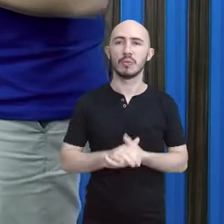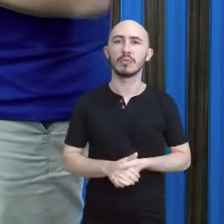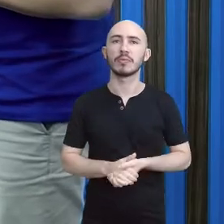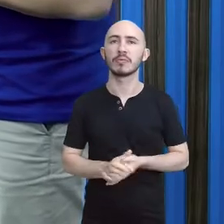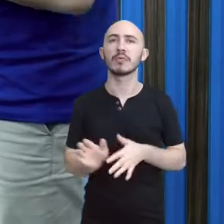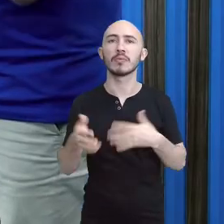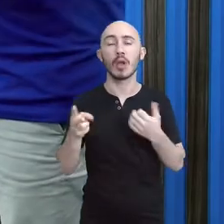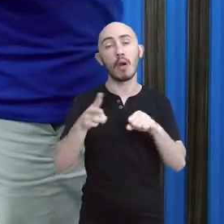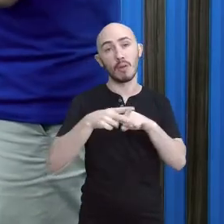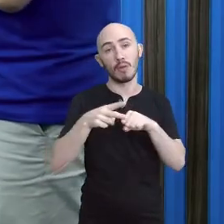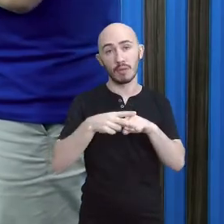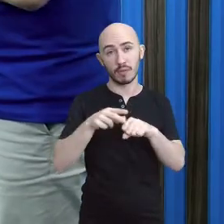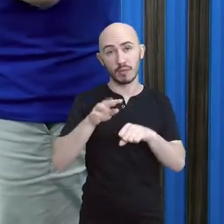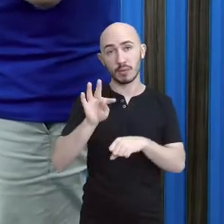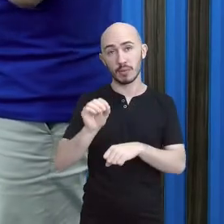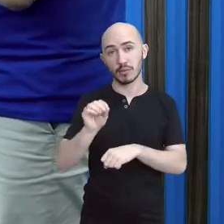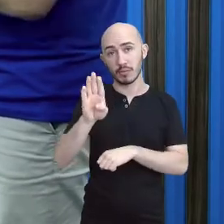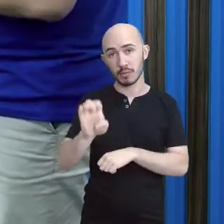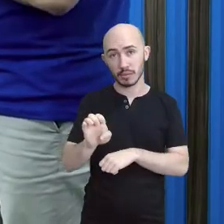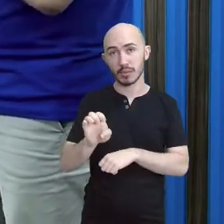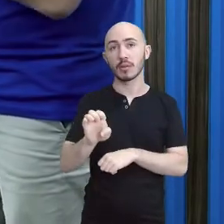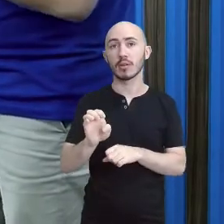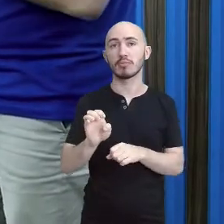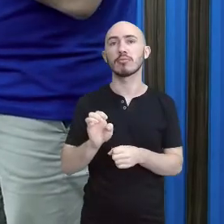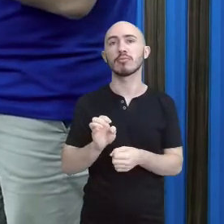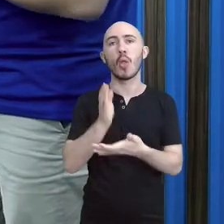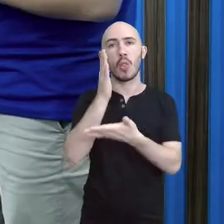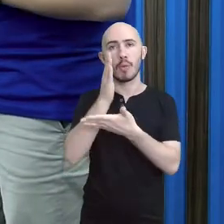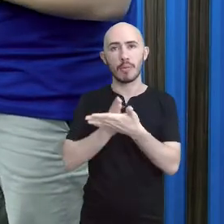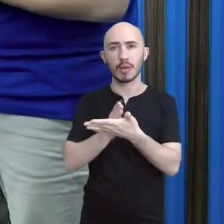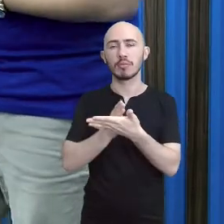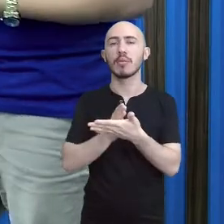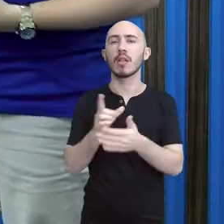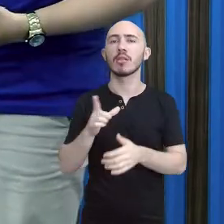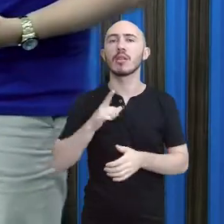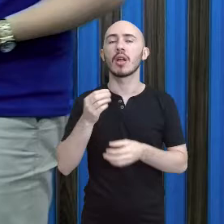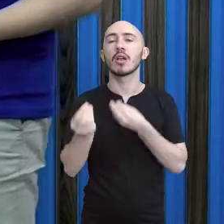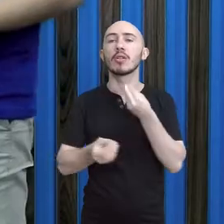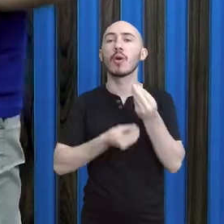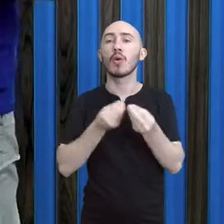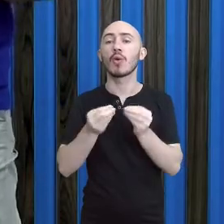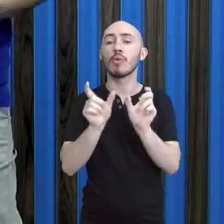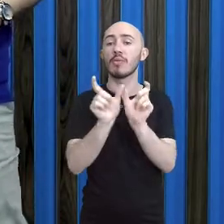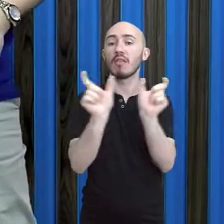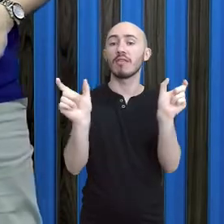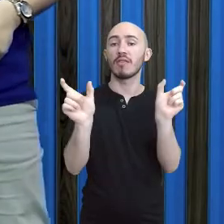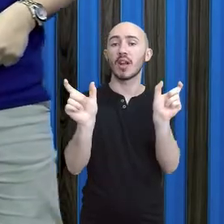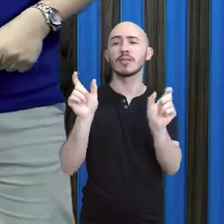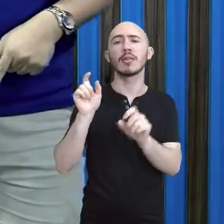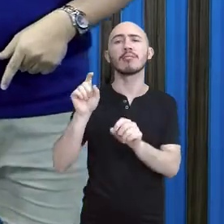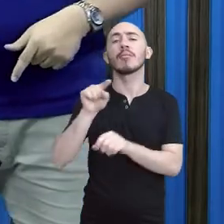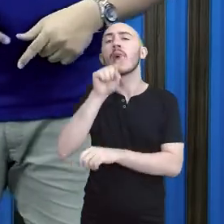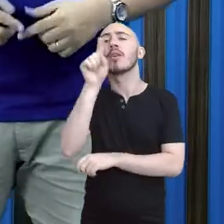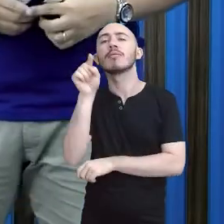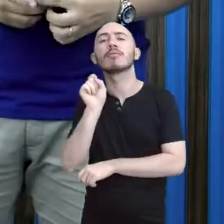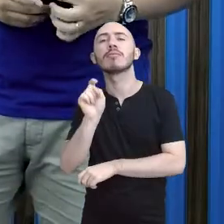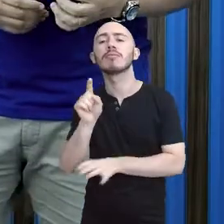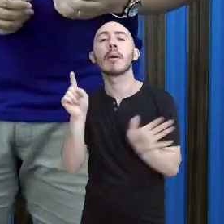be ali no meio. A gente vai vendo isso aqui, passando, adiantando. Como é que eu faço agora a forma